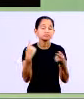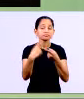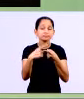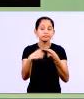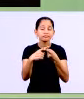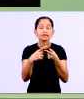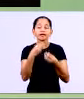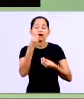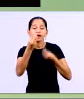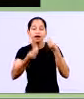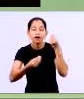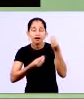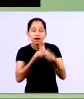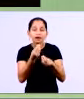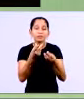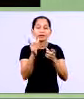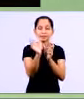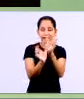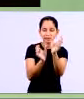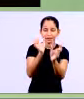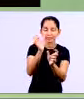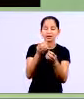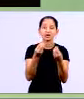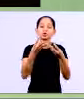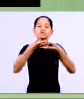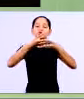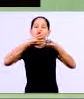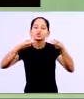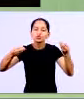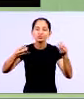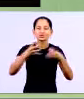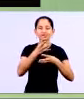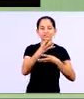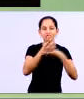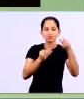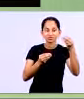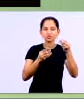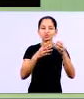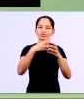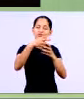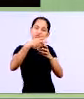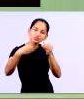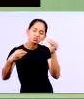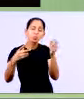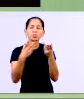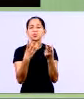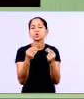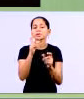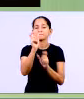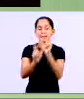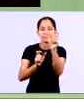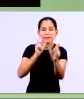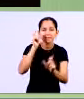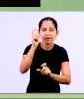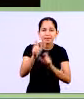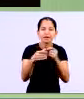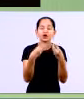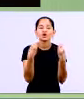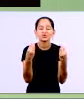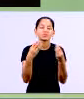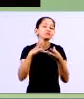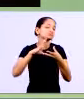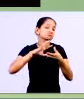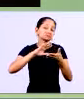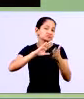existo mais, o trema. E eu fui abolido da gangue do manda-chuva e me tornei um antissocial.